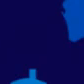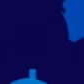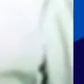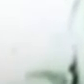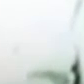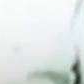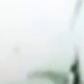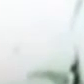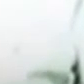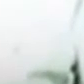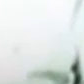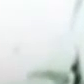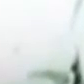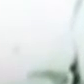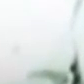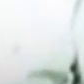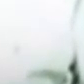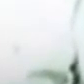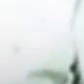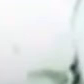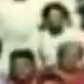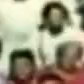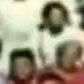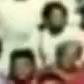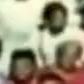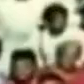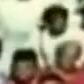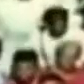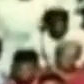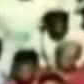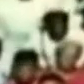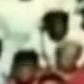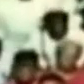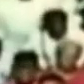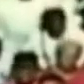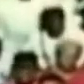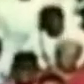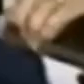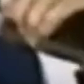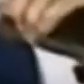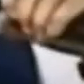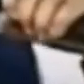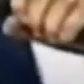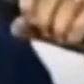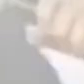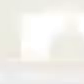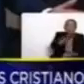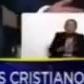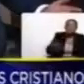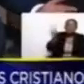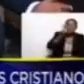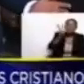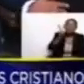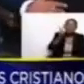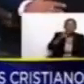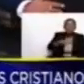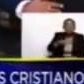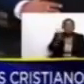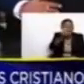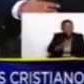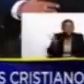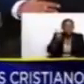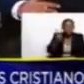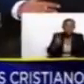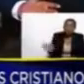surpresa eu inclusive não tinha a menor ideia que isso aqui poderia acontecer e vários aspectos interessantes né uma matéria também porque gera possibilidade da gente